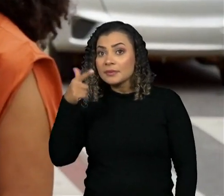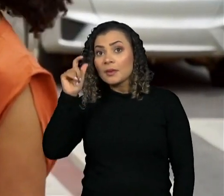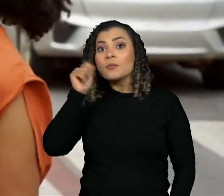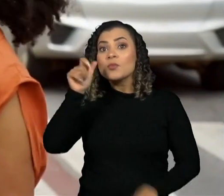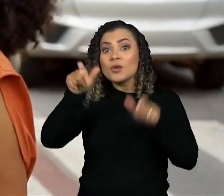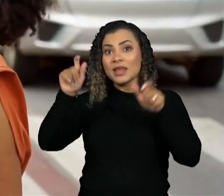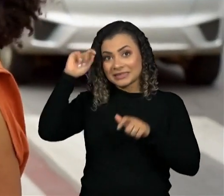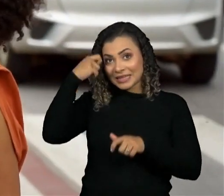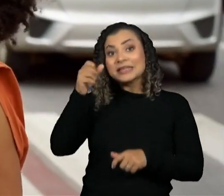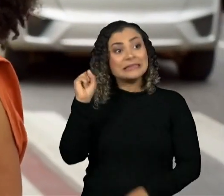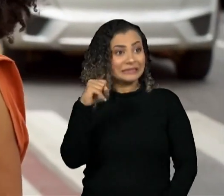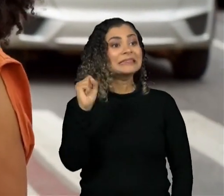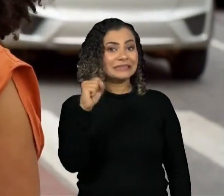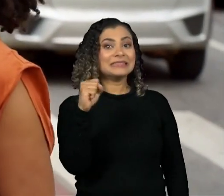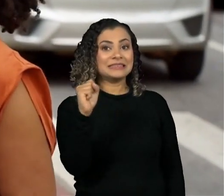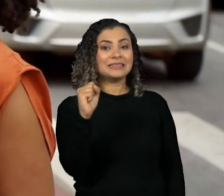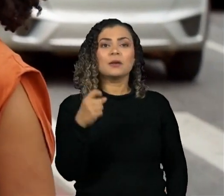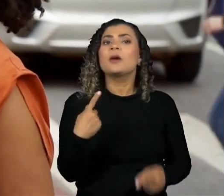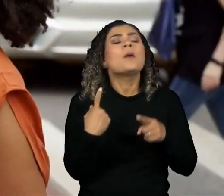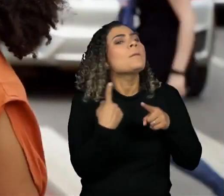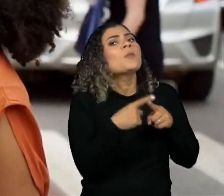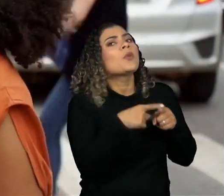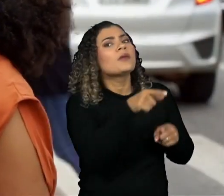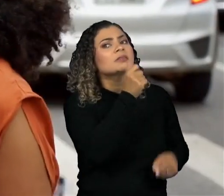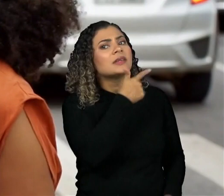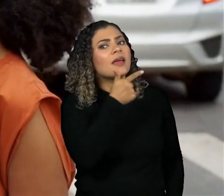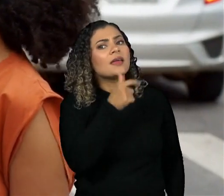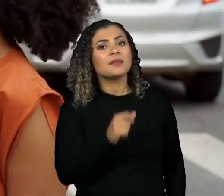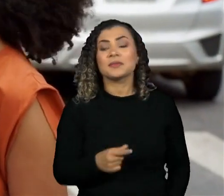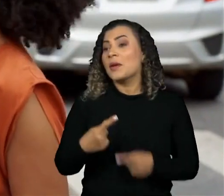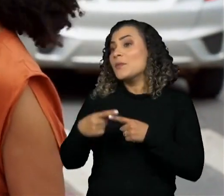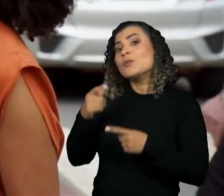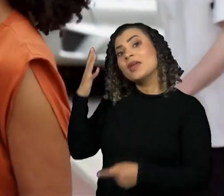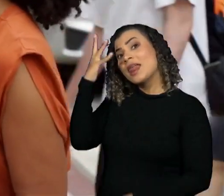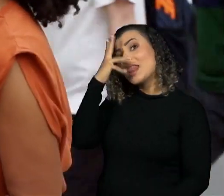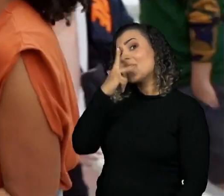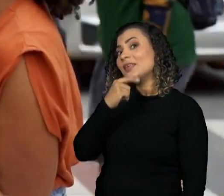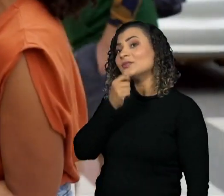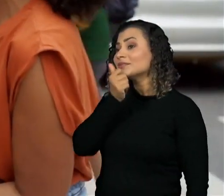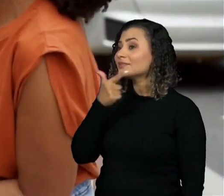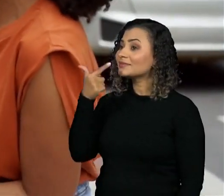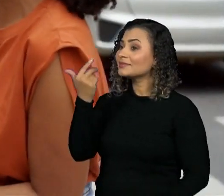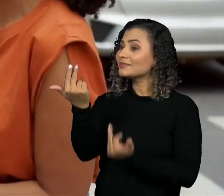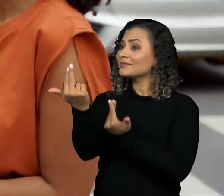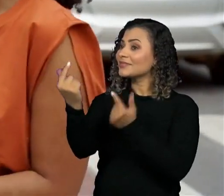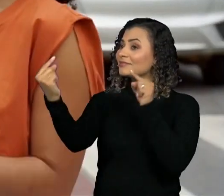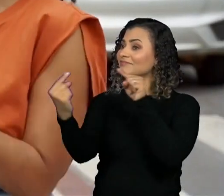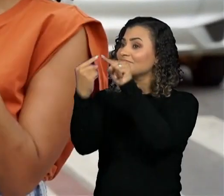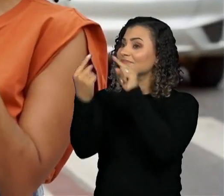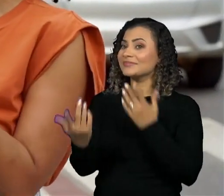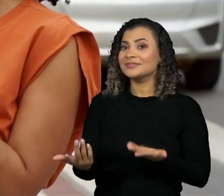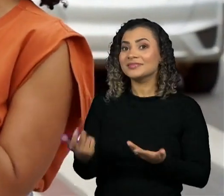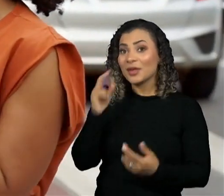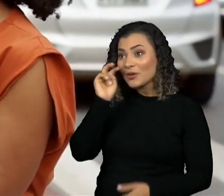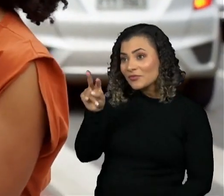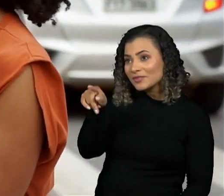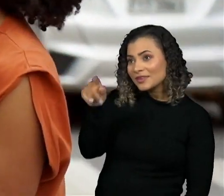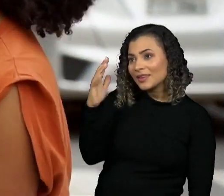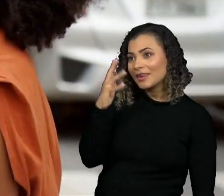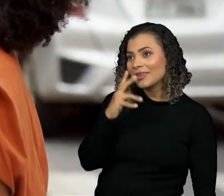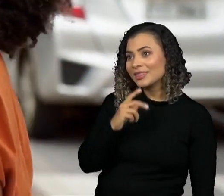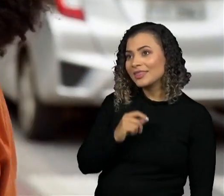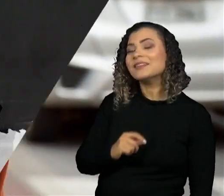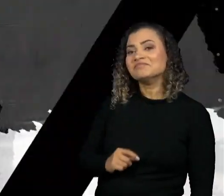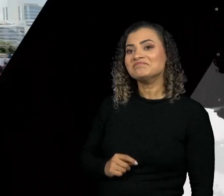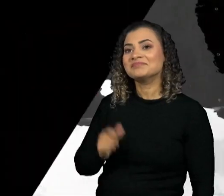negras? Sim. Por que você sorri? Porque eu acho lindo, me identifico. Eu vi de longe e falei, que linda.